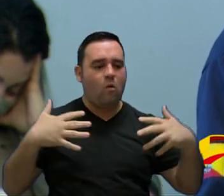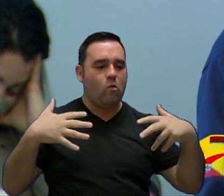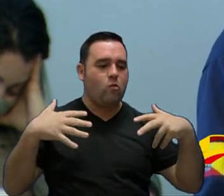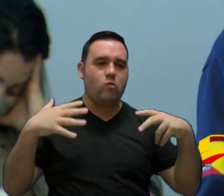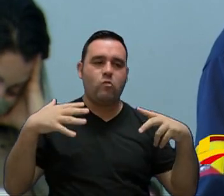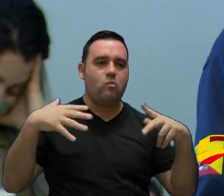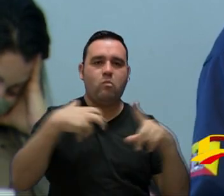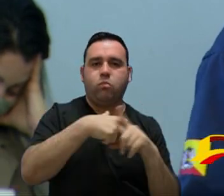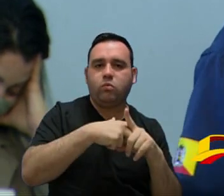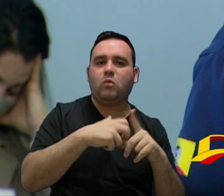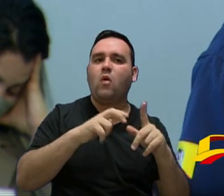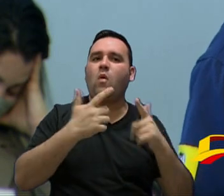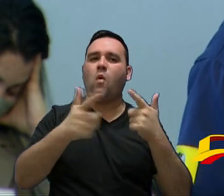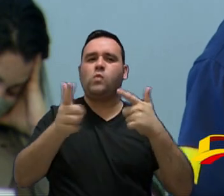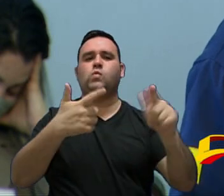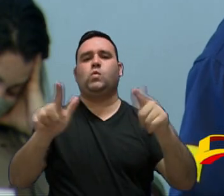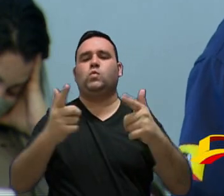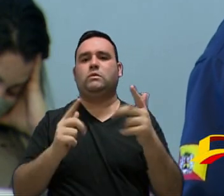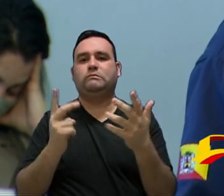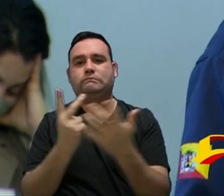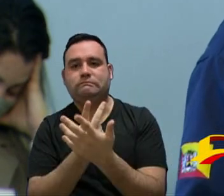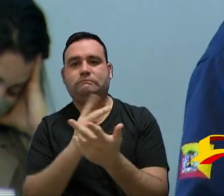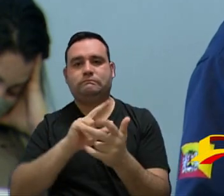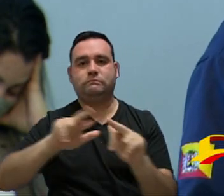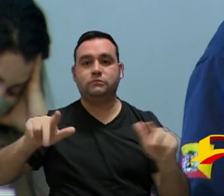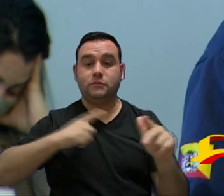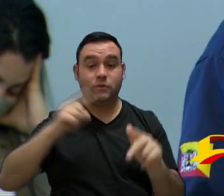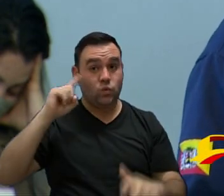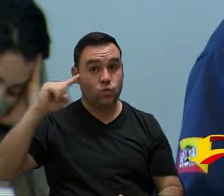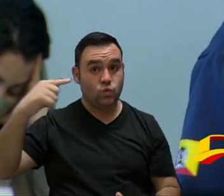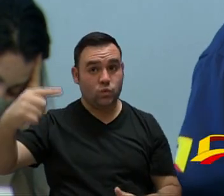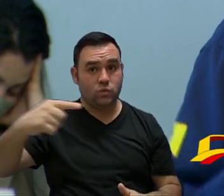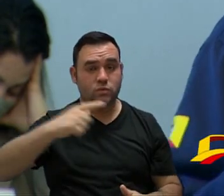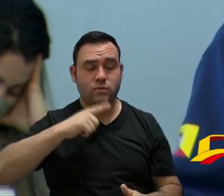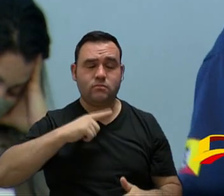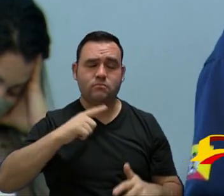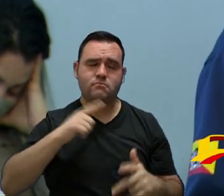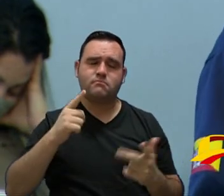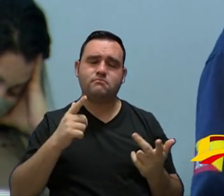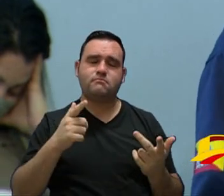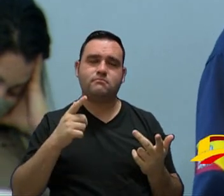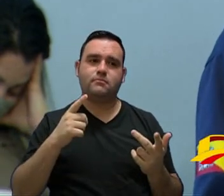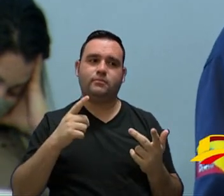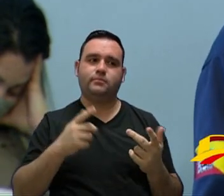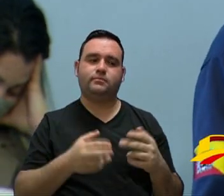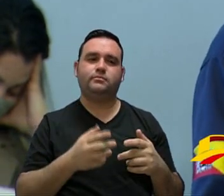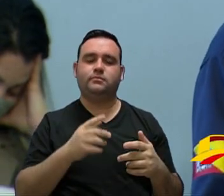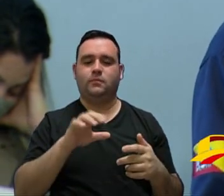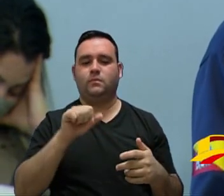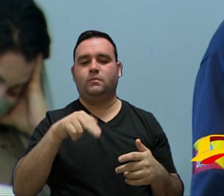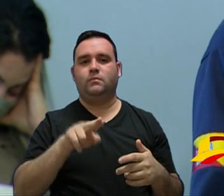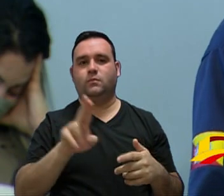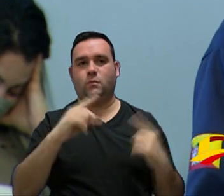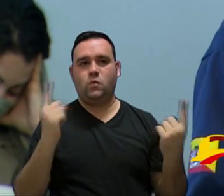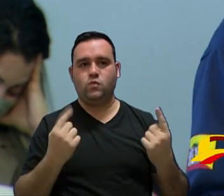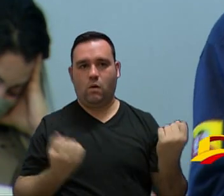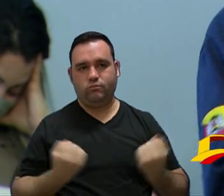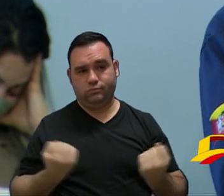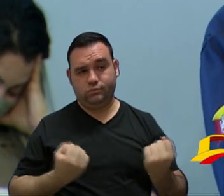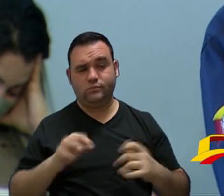acidentes e outros acontecimentos que todo dia lá aparece no samu